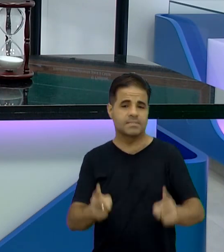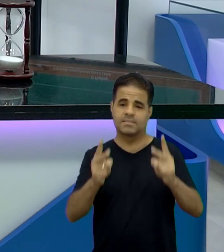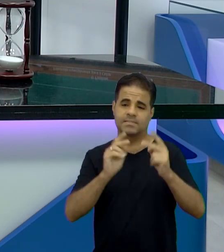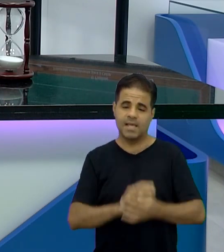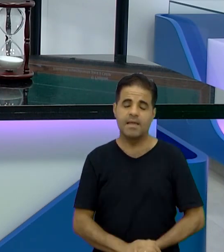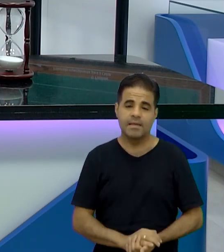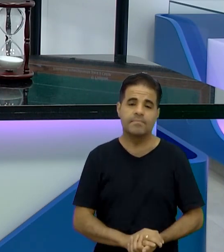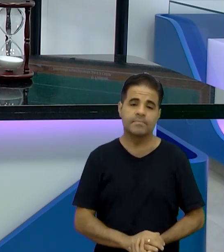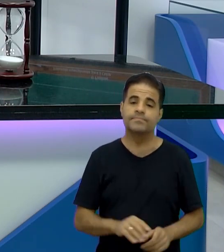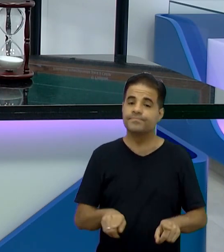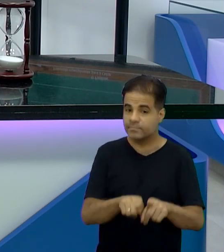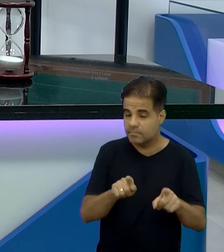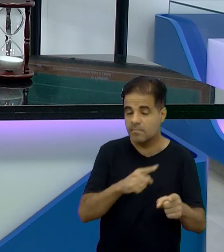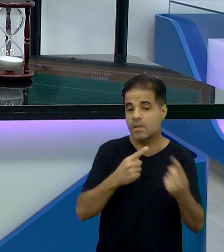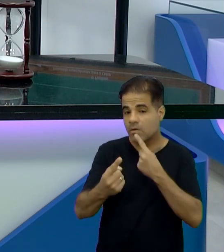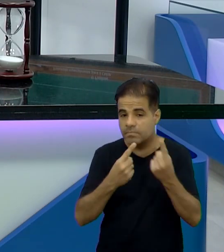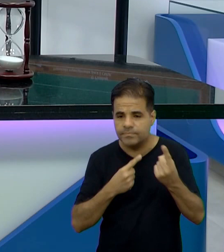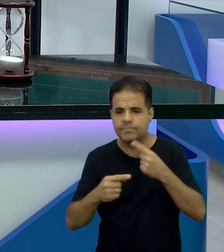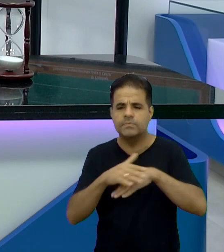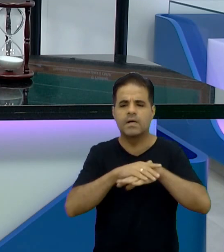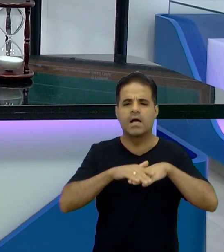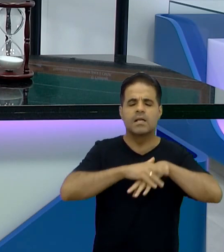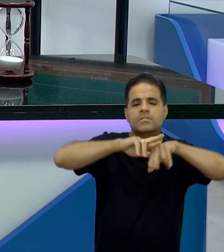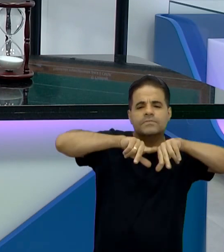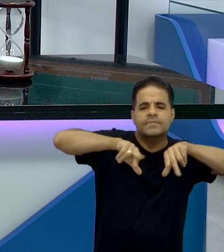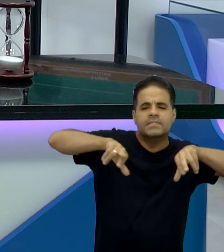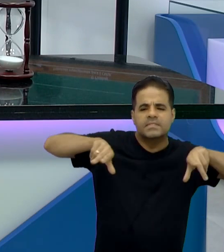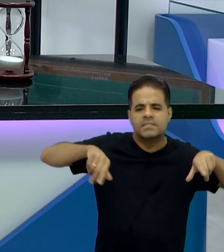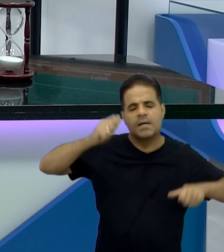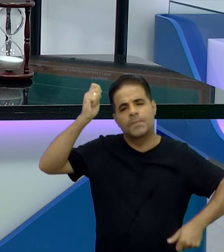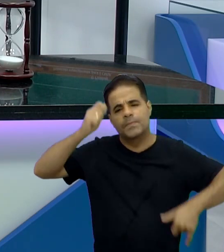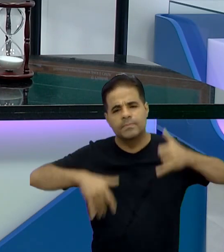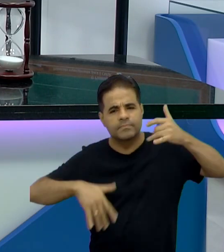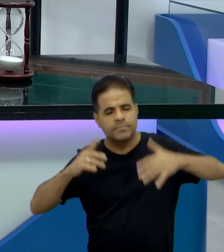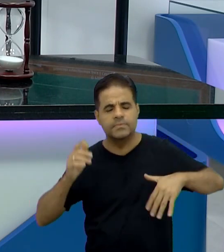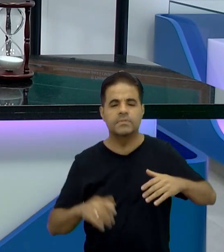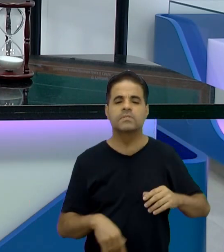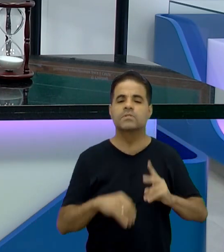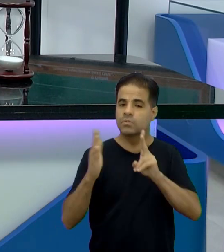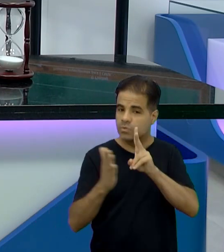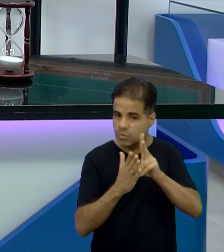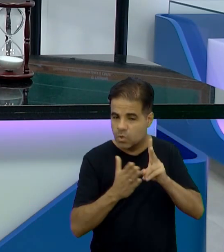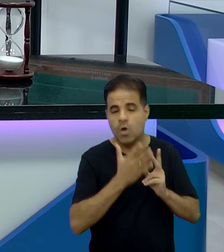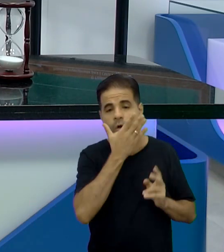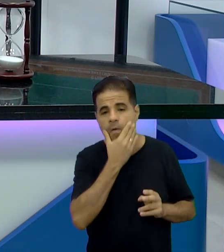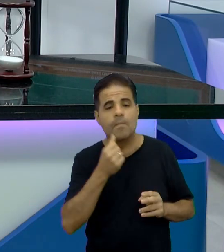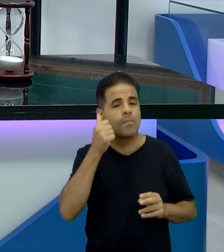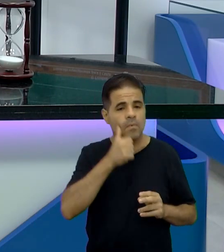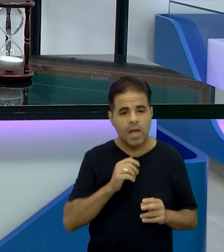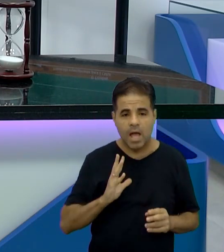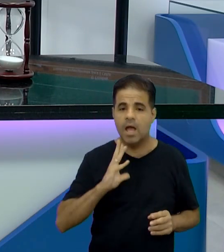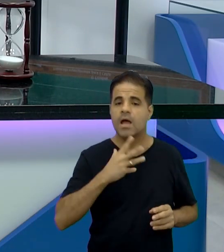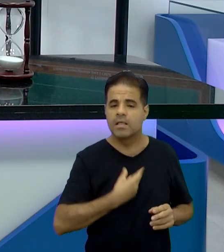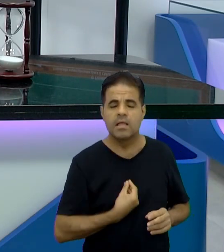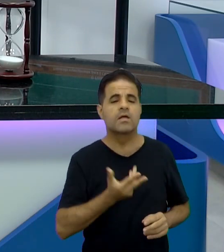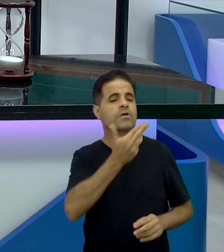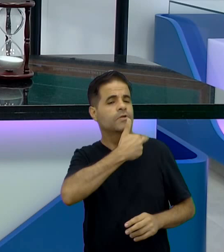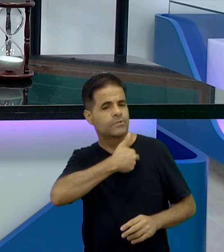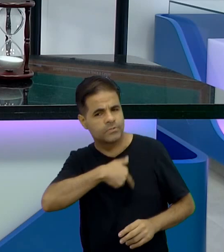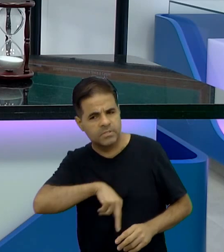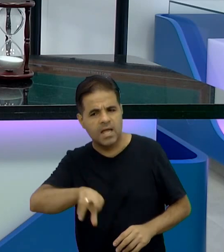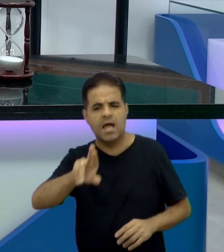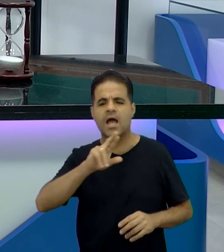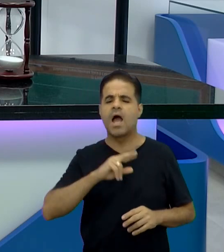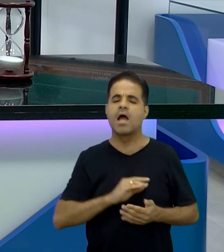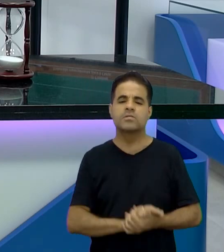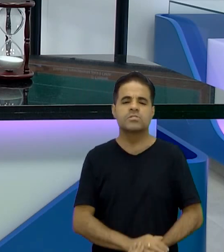E, inclusive, quando a gente fala aí de diversidade, nós estamos falando de indígenas, homens e mulheres trans,